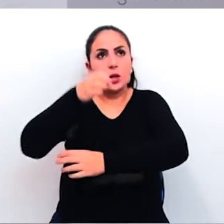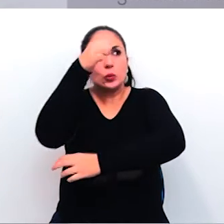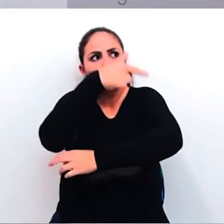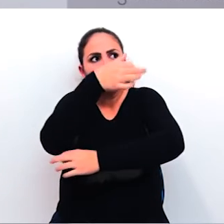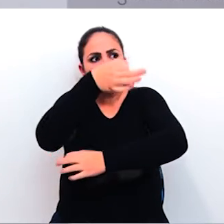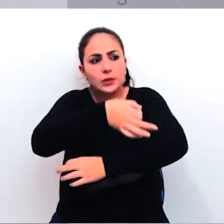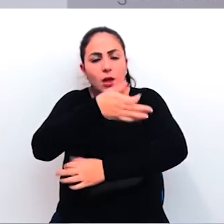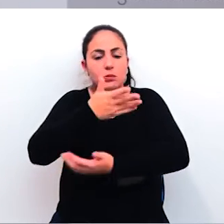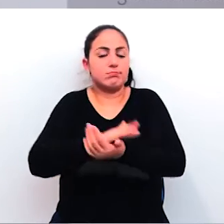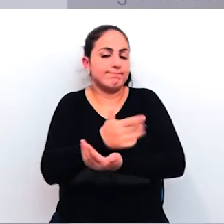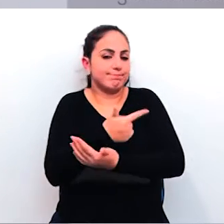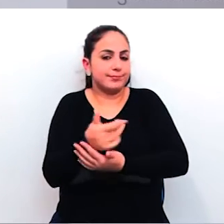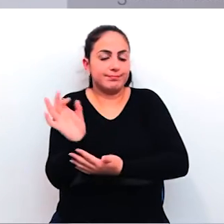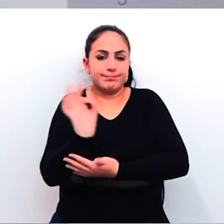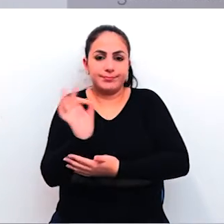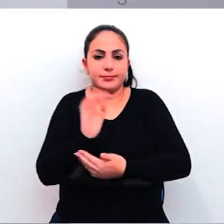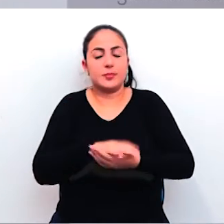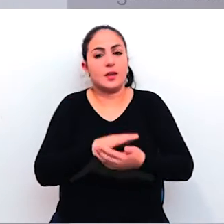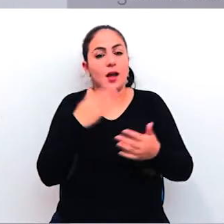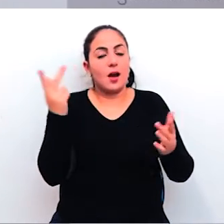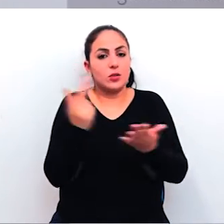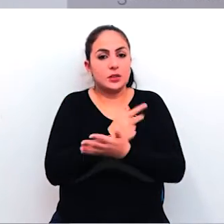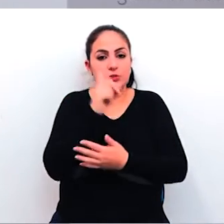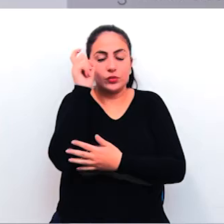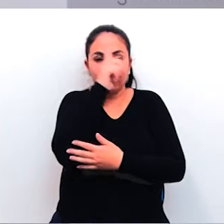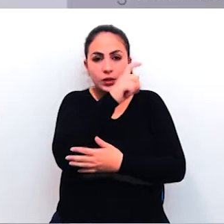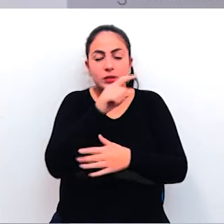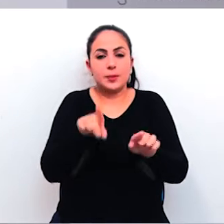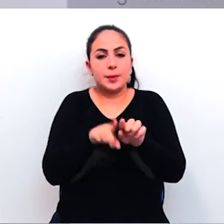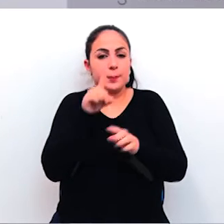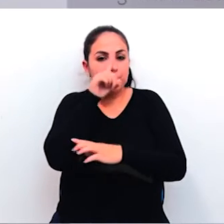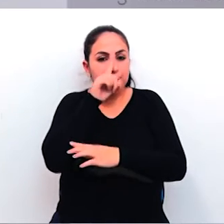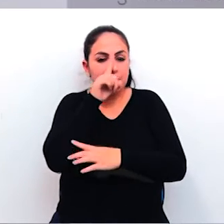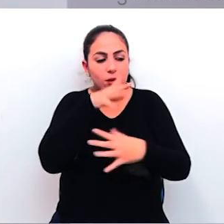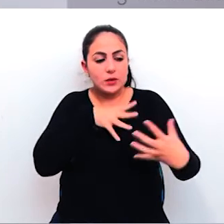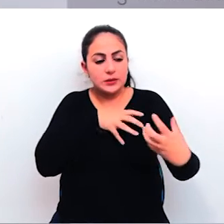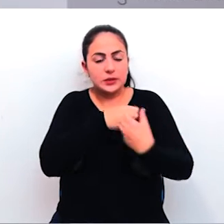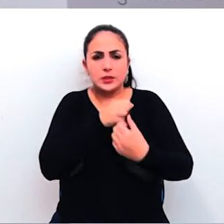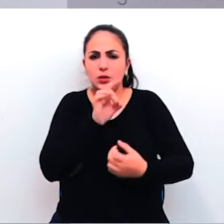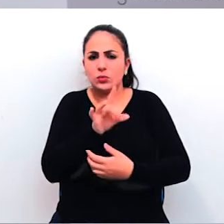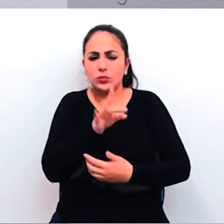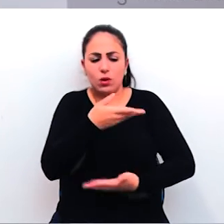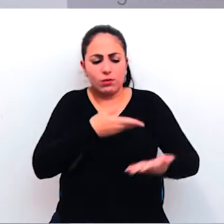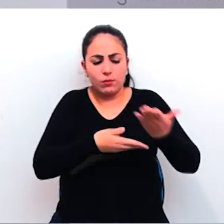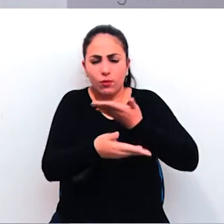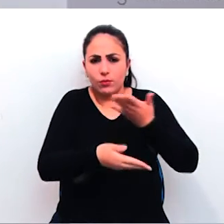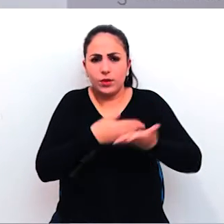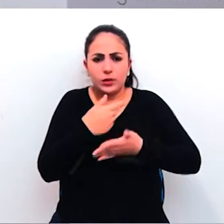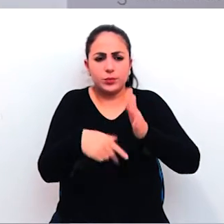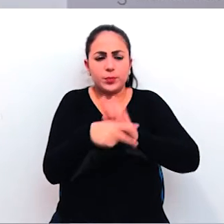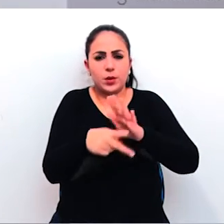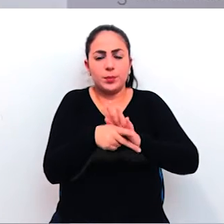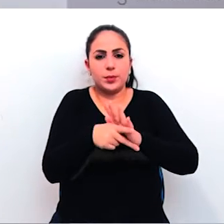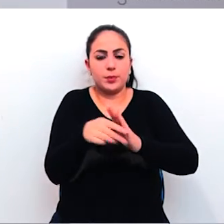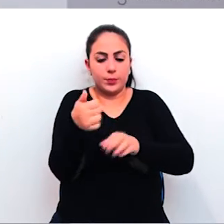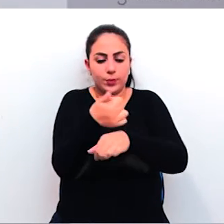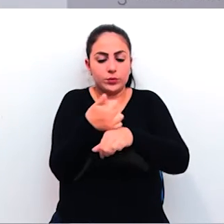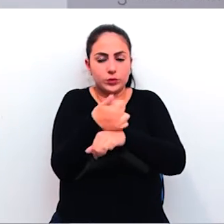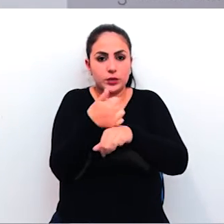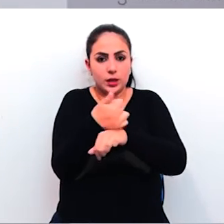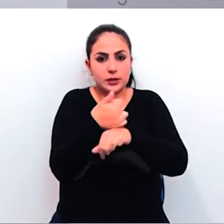adequada enfim isso causa uma dificuldade e riscos de acidentes não se envolvendo